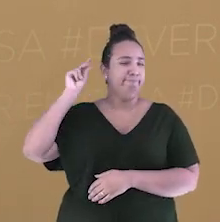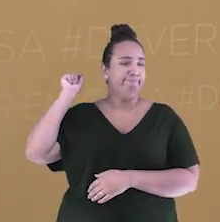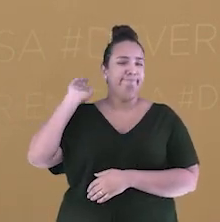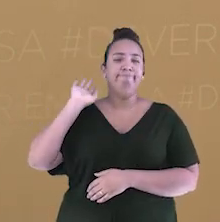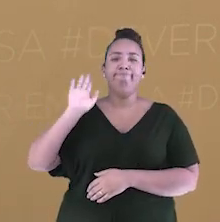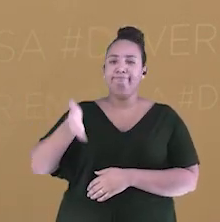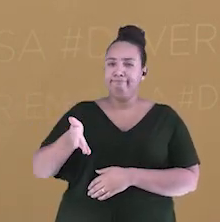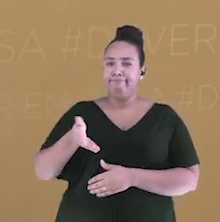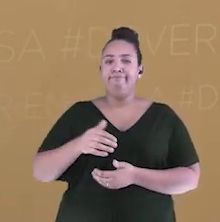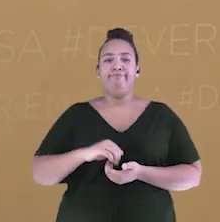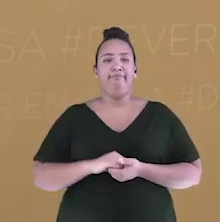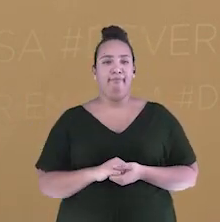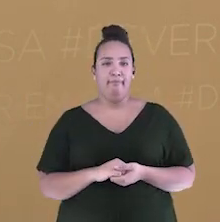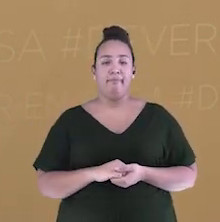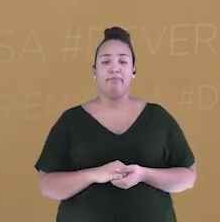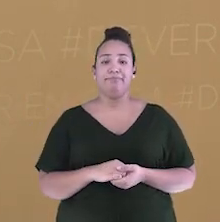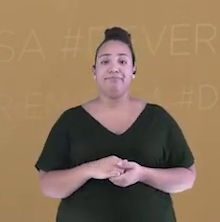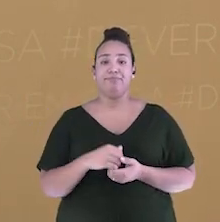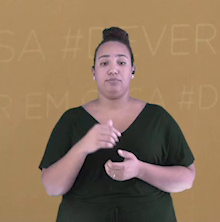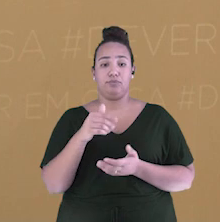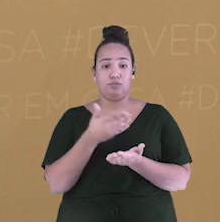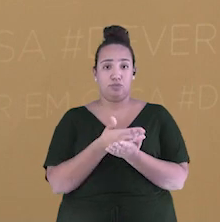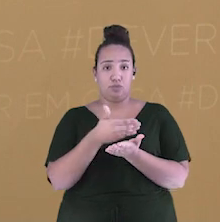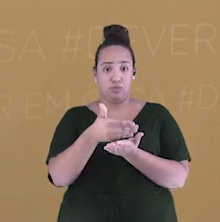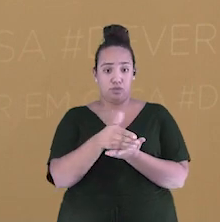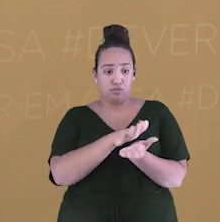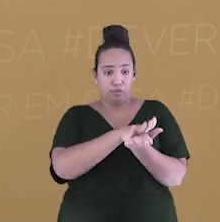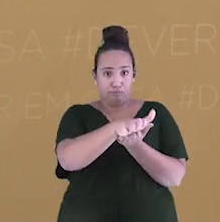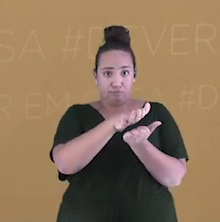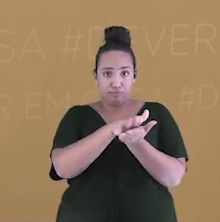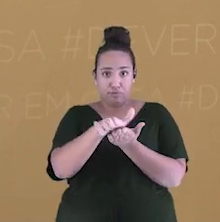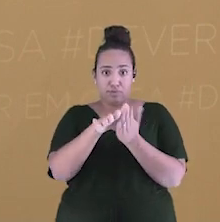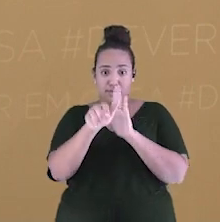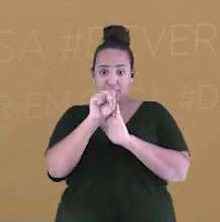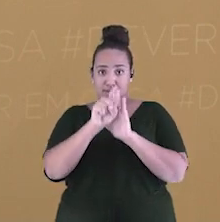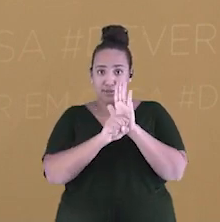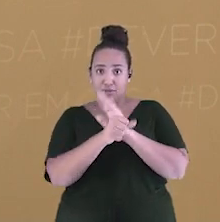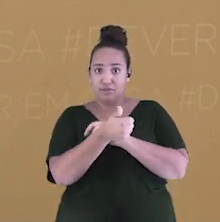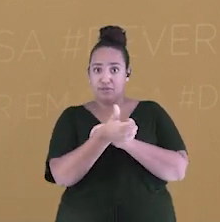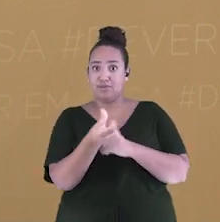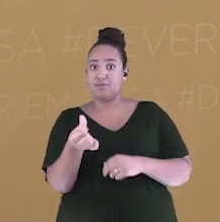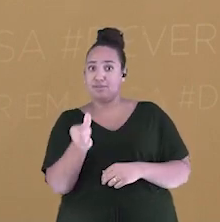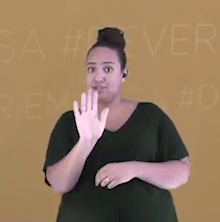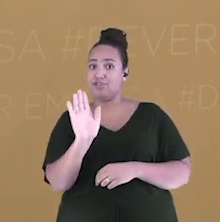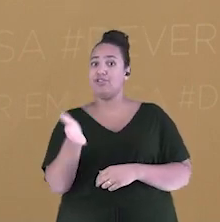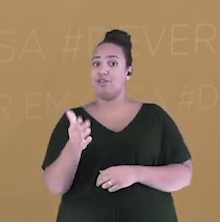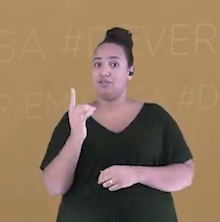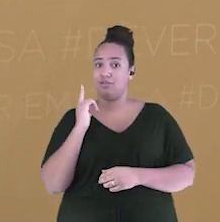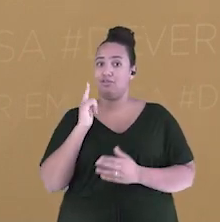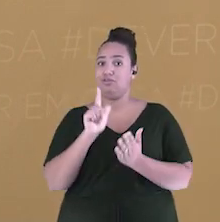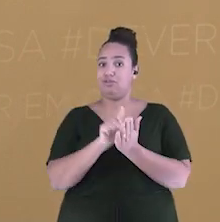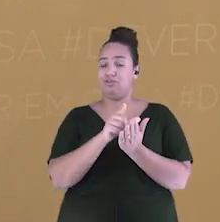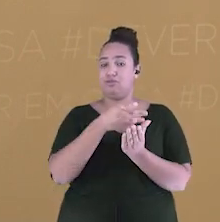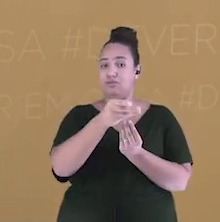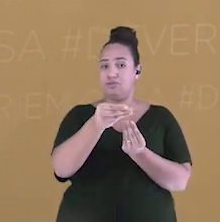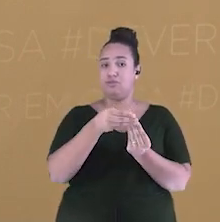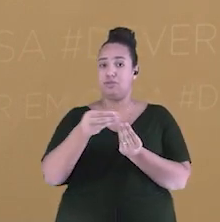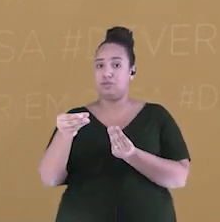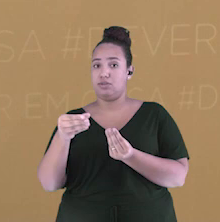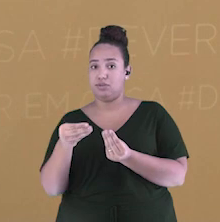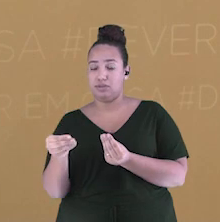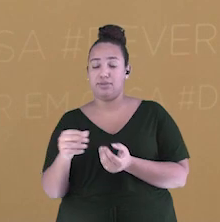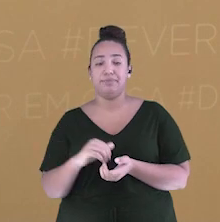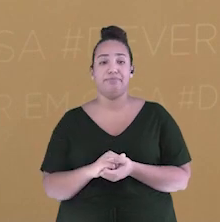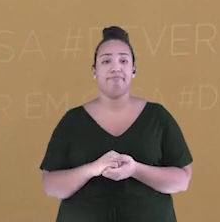tempo, desde o surgimento da imprensa no século XVI. Na verdade, as primeiras